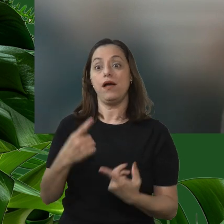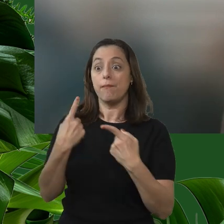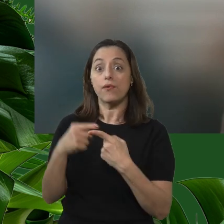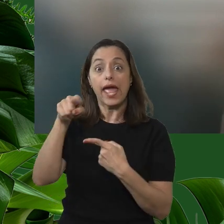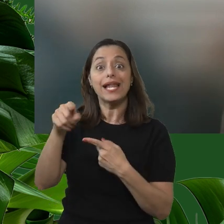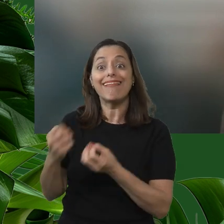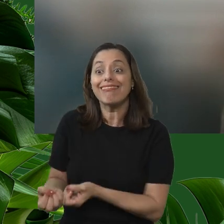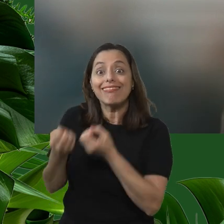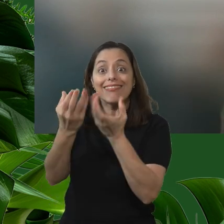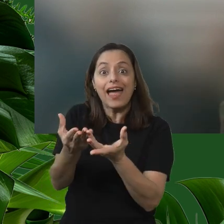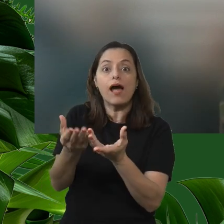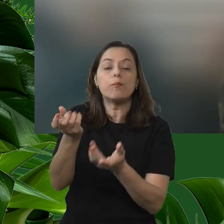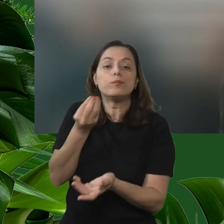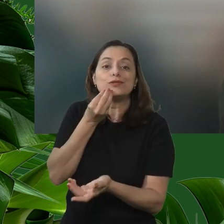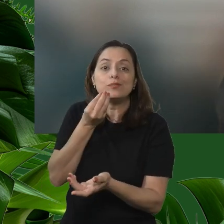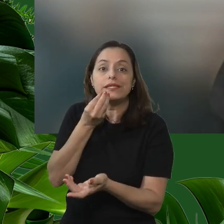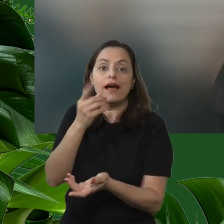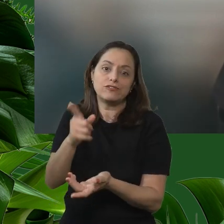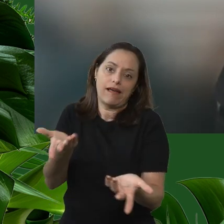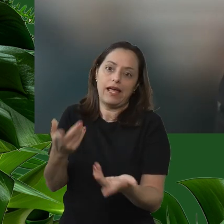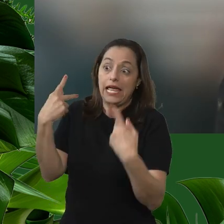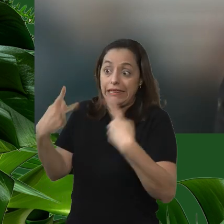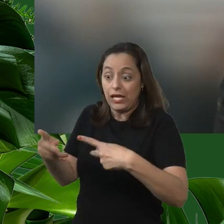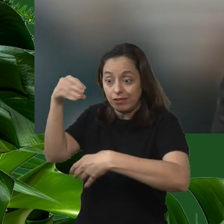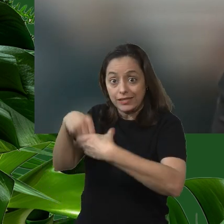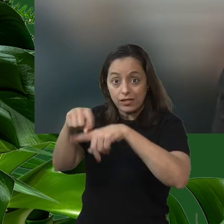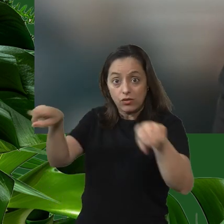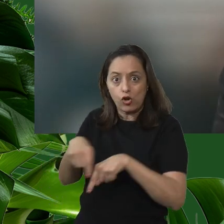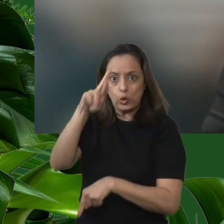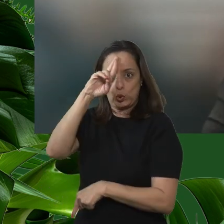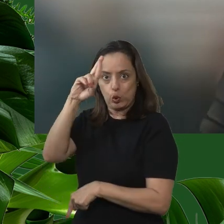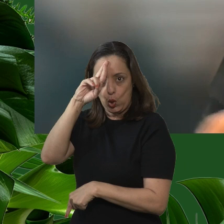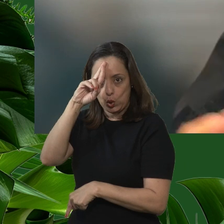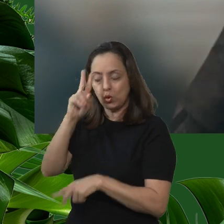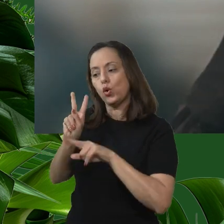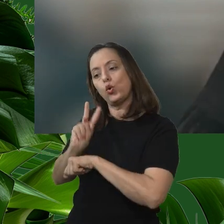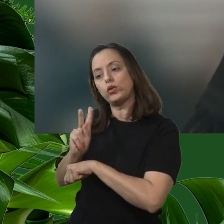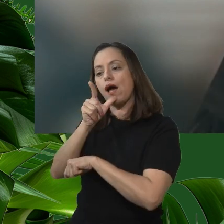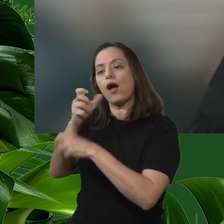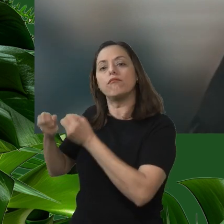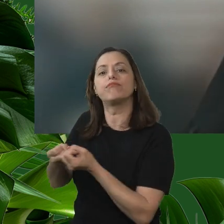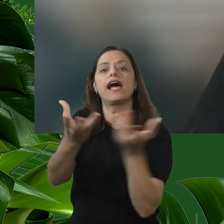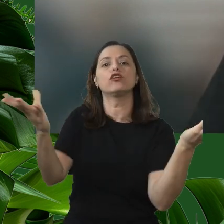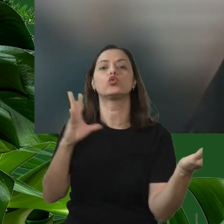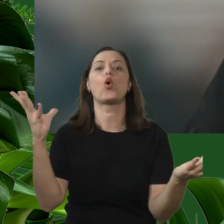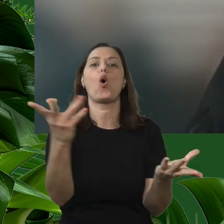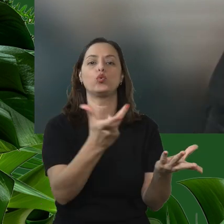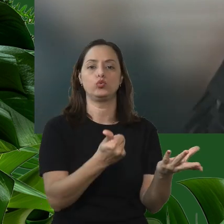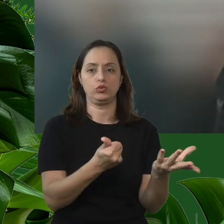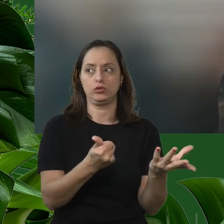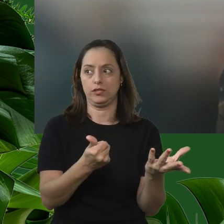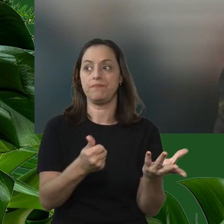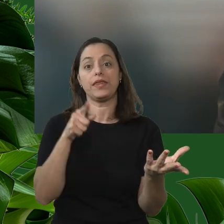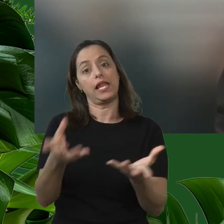provendo um serviço ambiental gratuito para a sociedade, né, dentro da sua propriedade rural. E a gente desenvolveu esse programa ao longo de 15 anos,